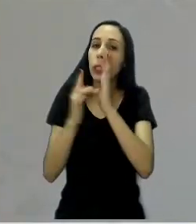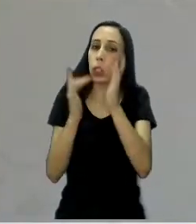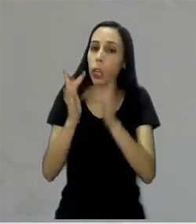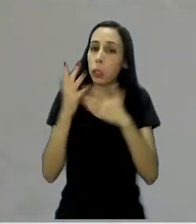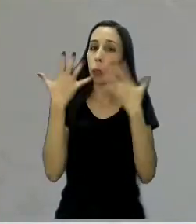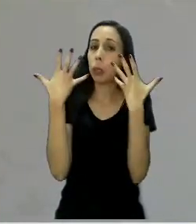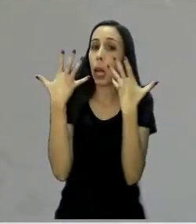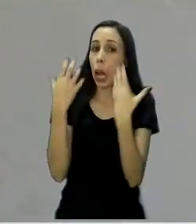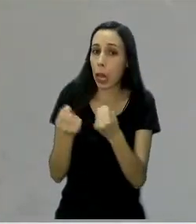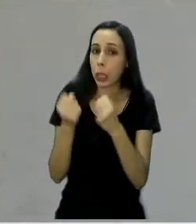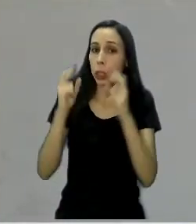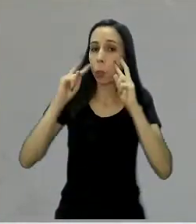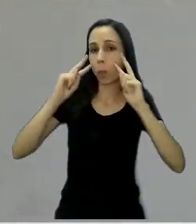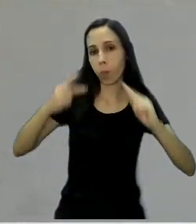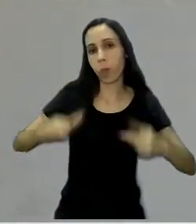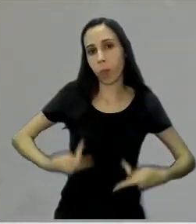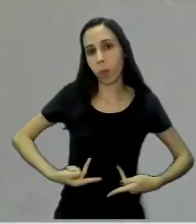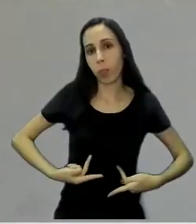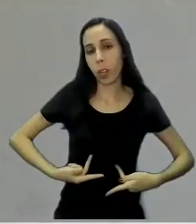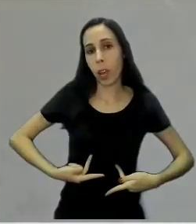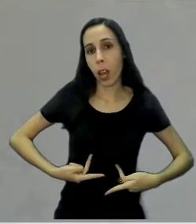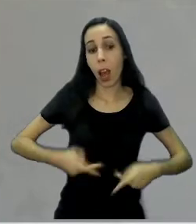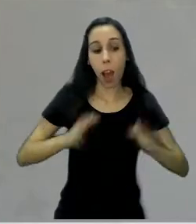Ele assumiu a nossa humanidade,